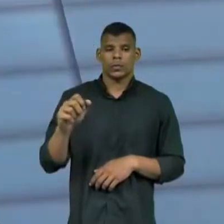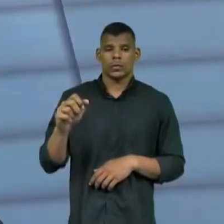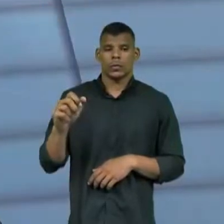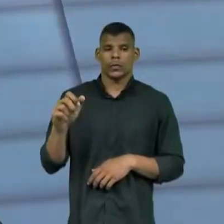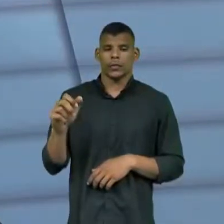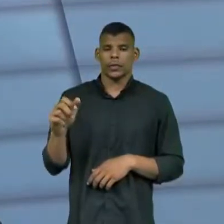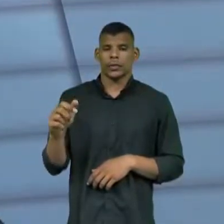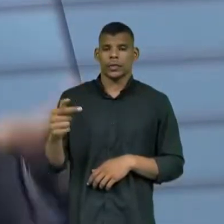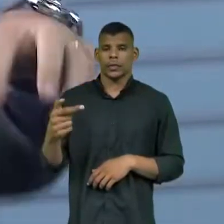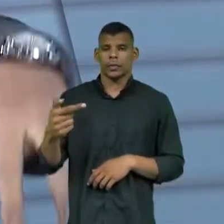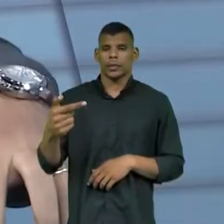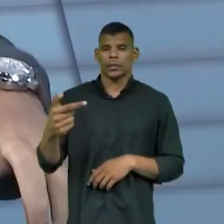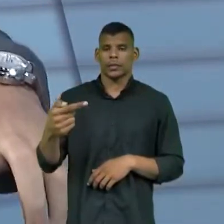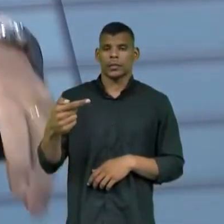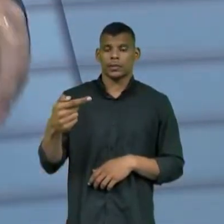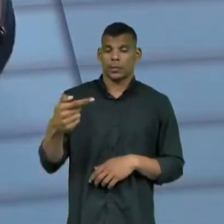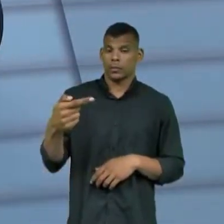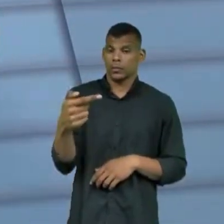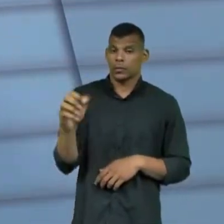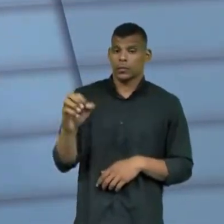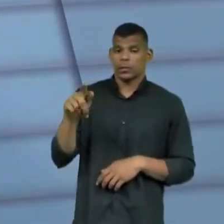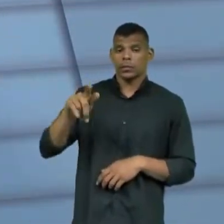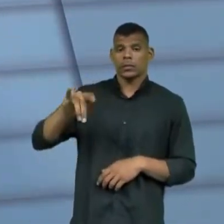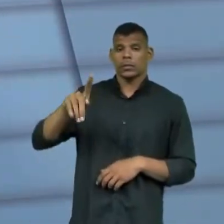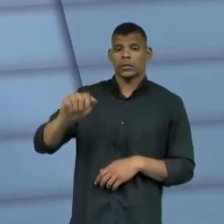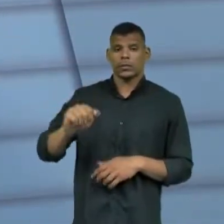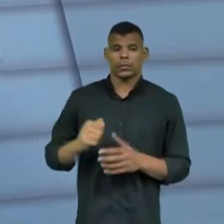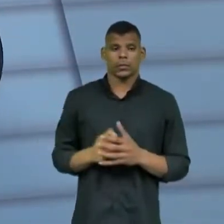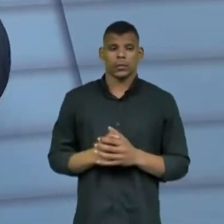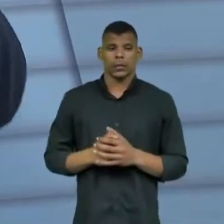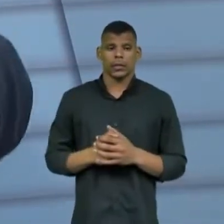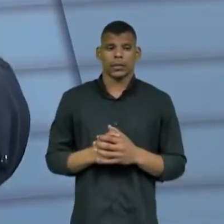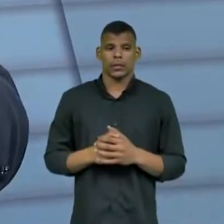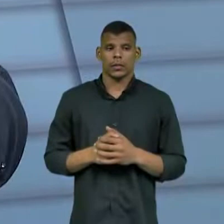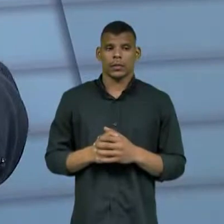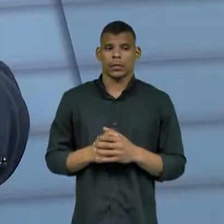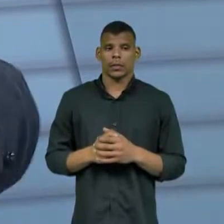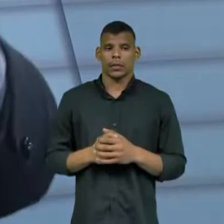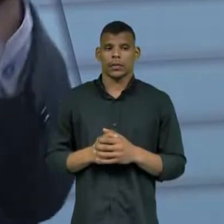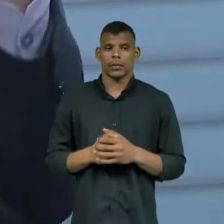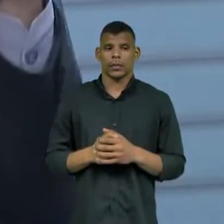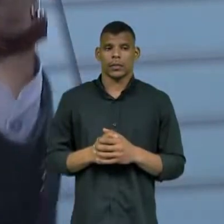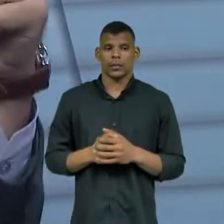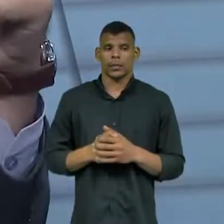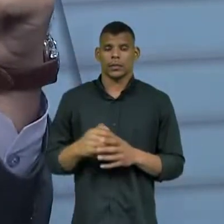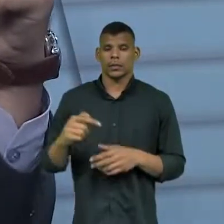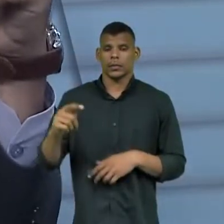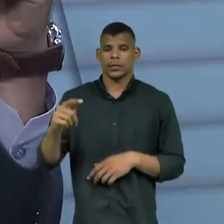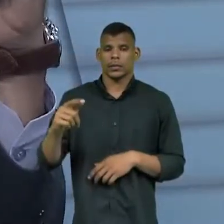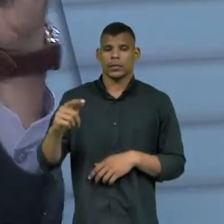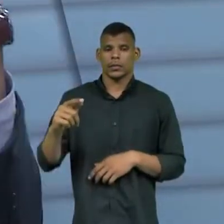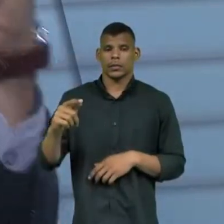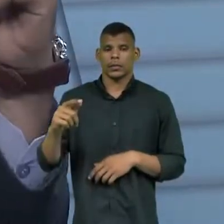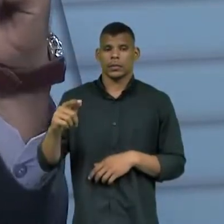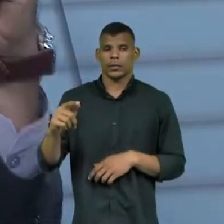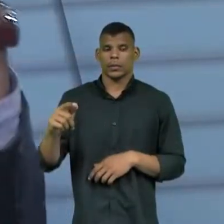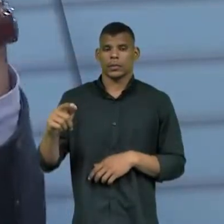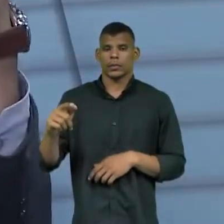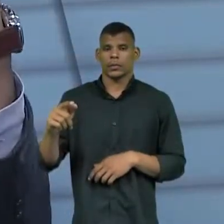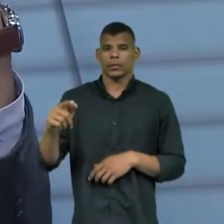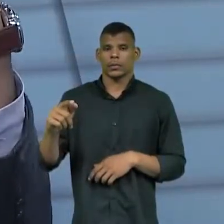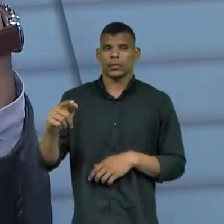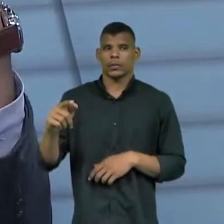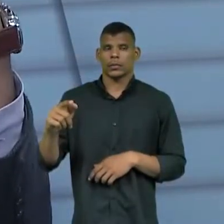inteiro. Então, para que a gente possa aproveitar essa oportunidade, o governo brasileiro tem que ter